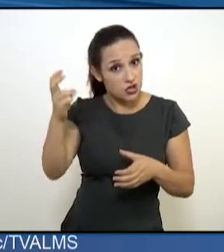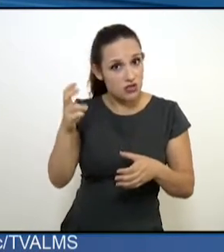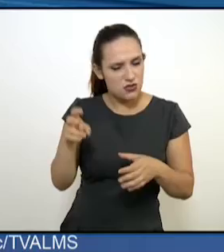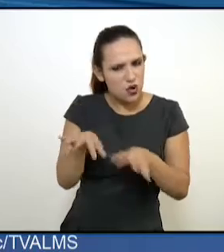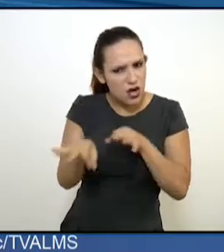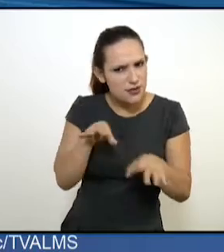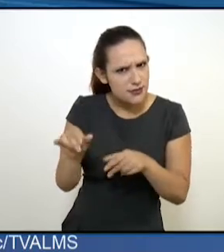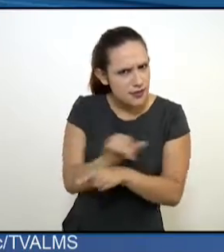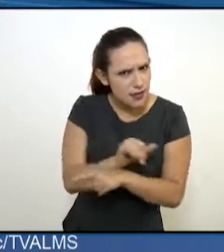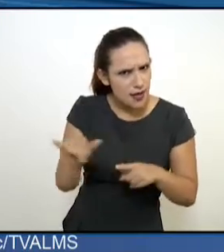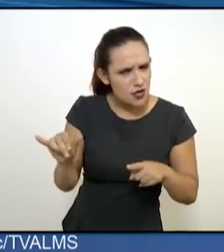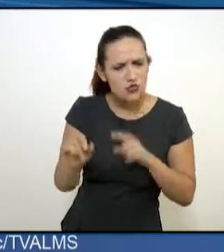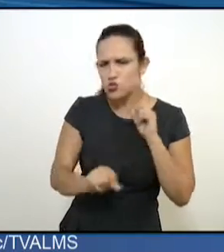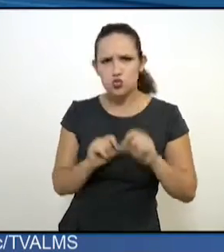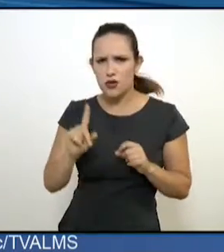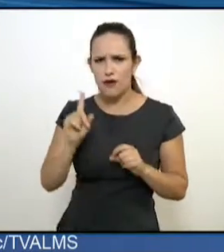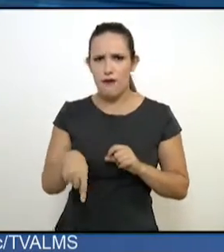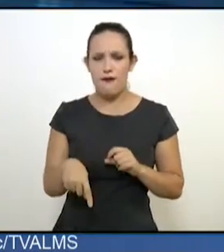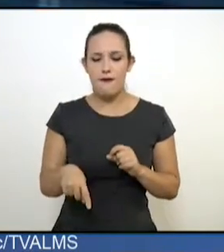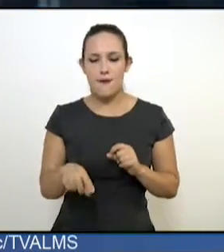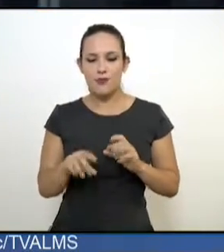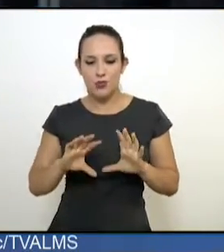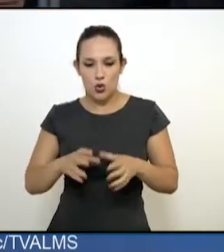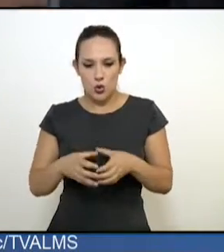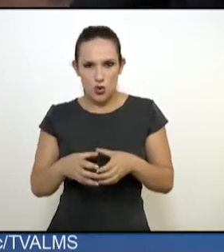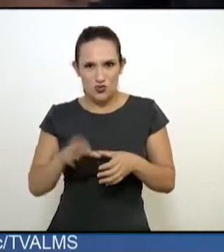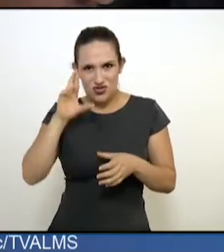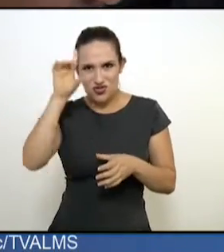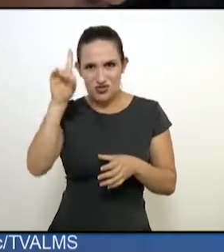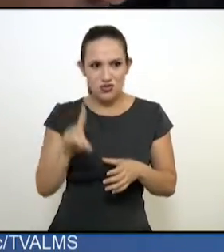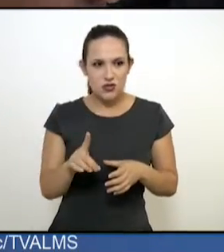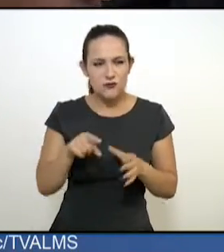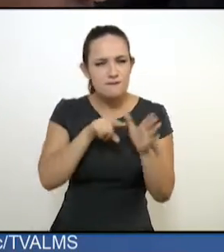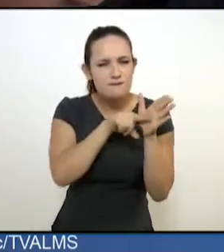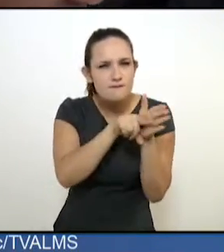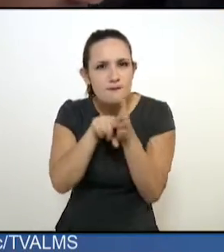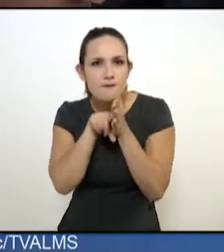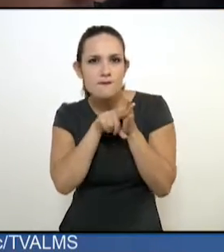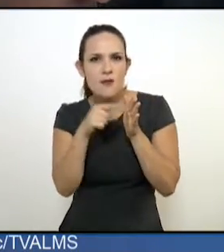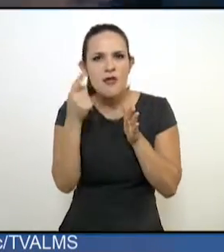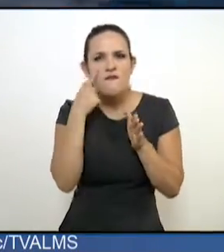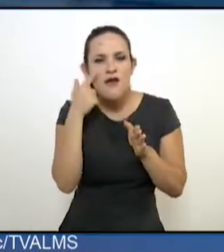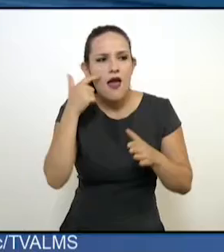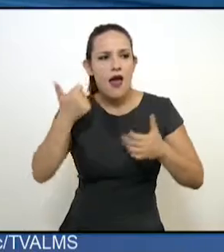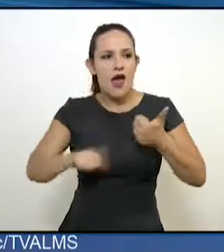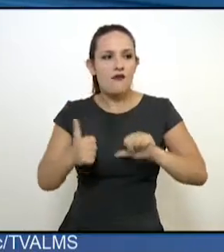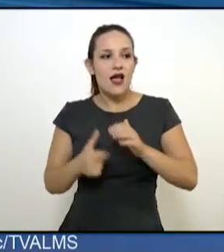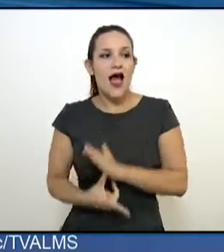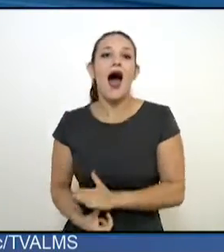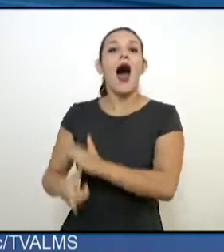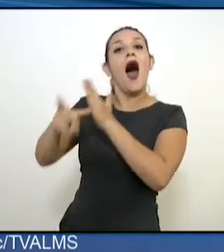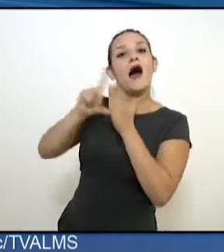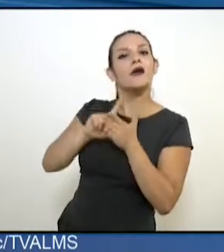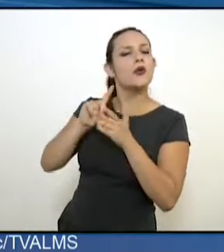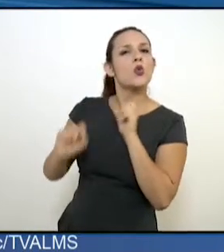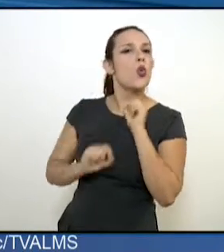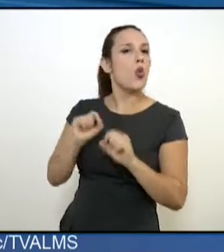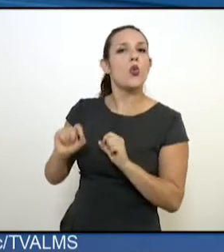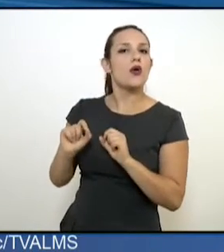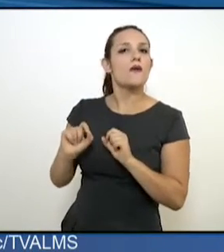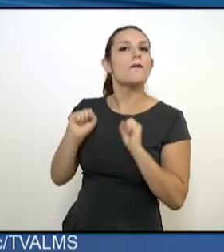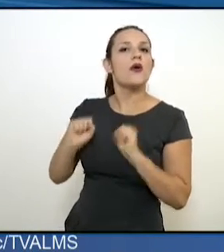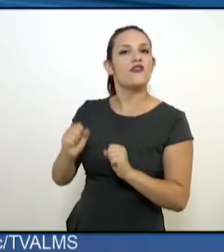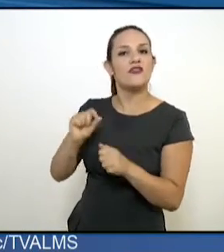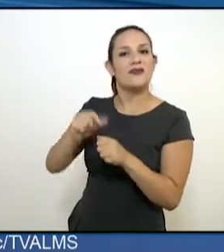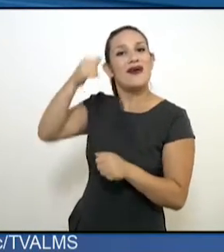polícias, que é o setor que verifica, que investiga, e que realmente vai analisar antecipadamente o que pode acontecer ou